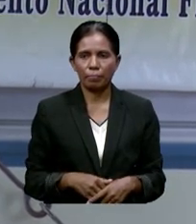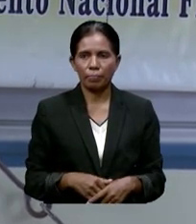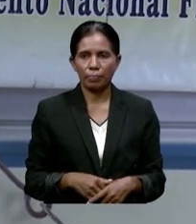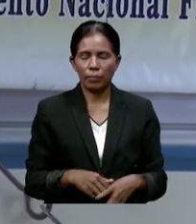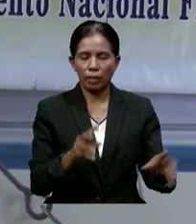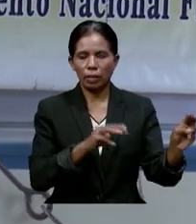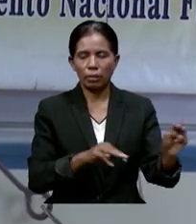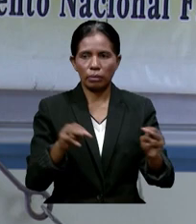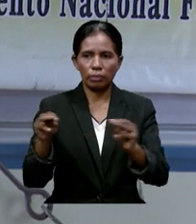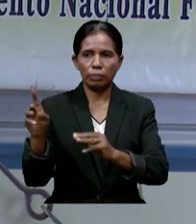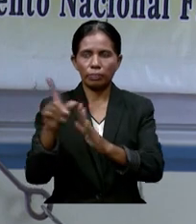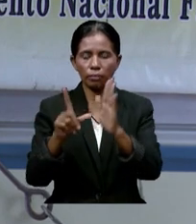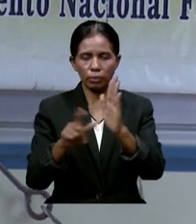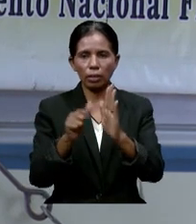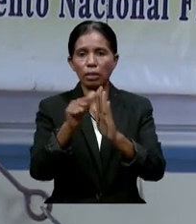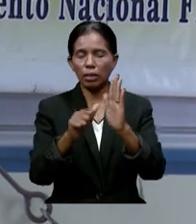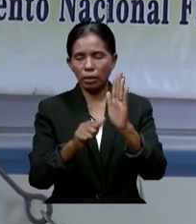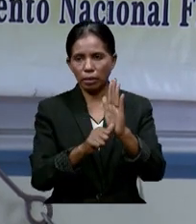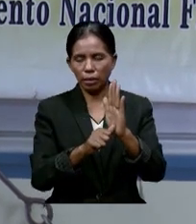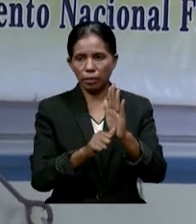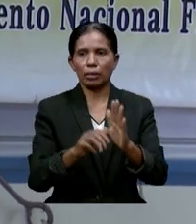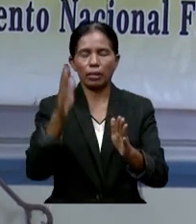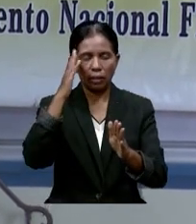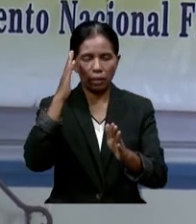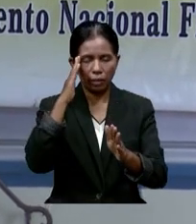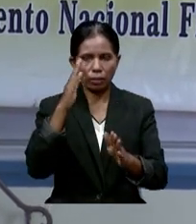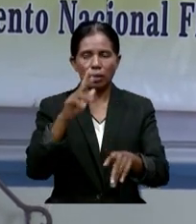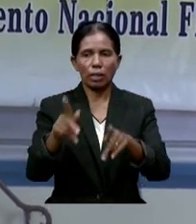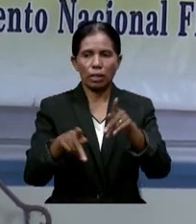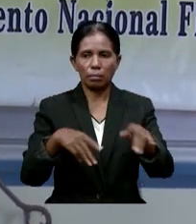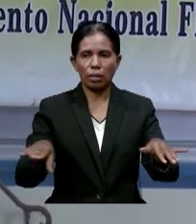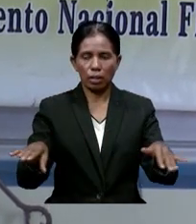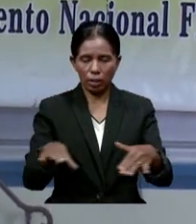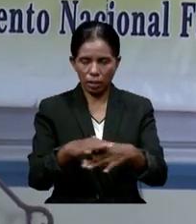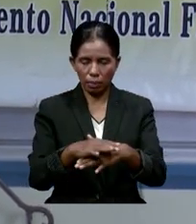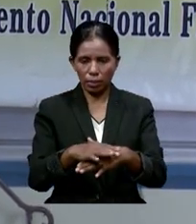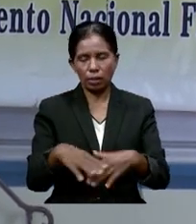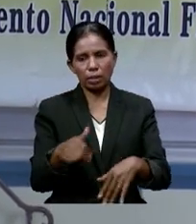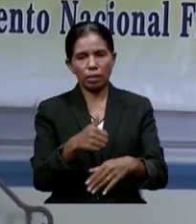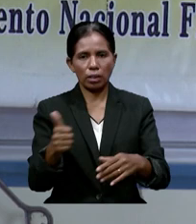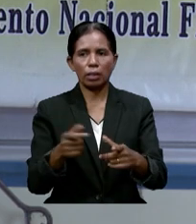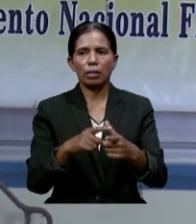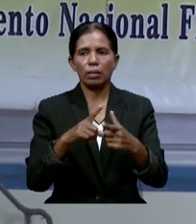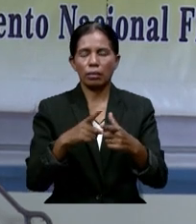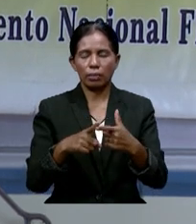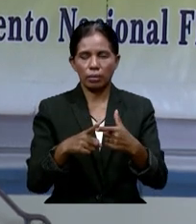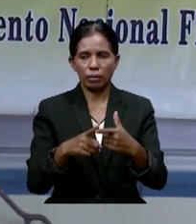Altera a provisão do artigo Irané, por reconhecer o casamento com confissão religiosa ser selo, ou se